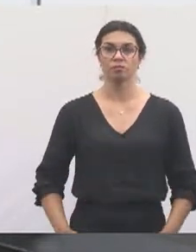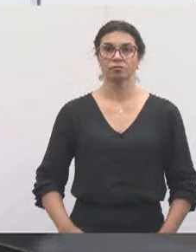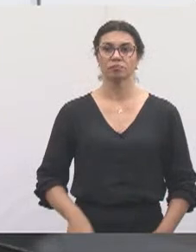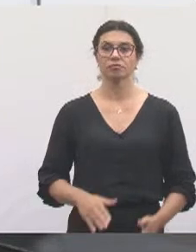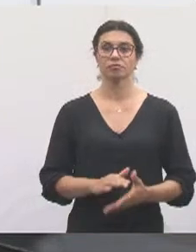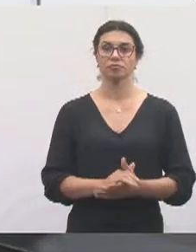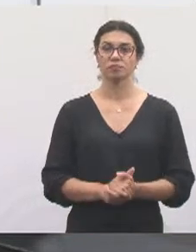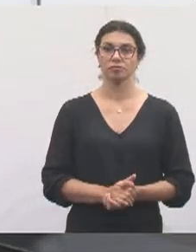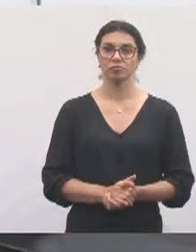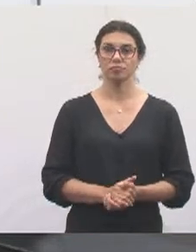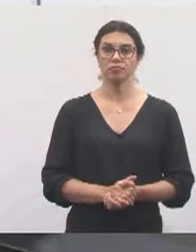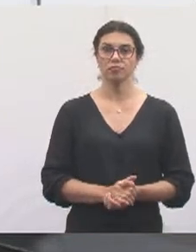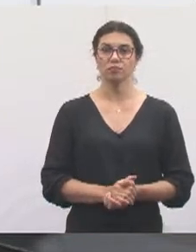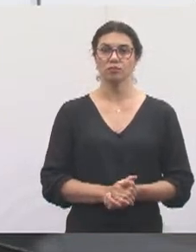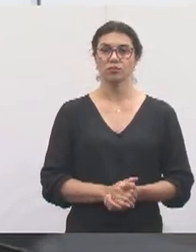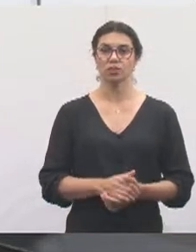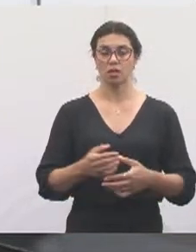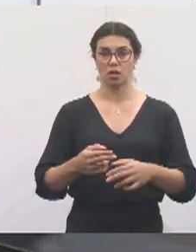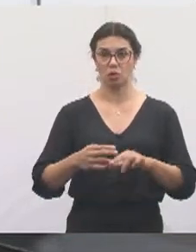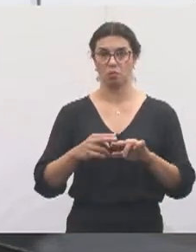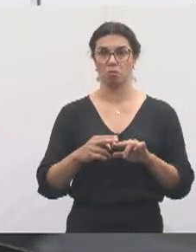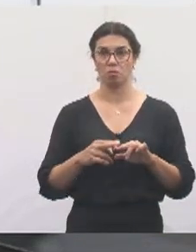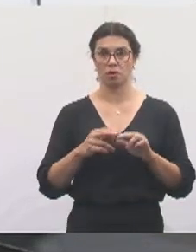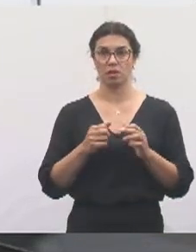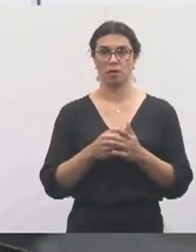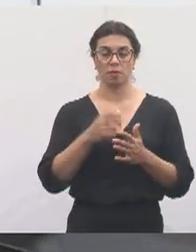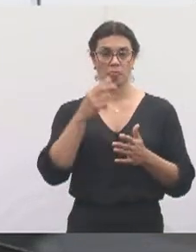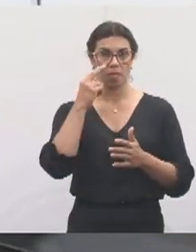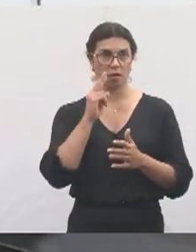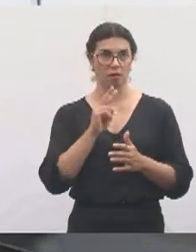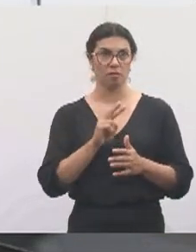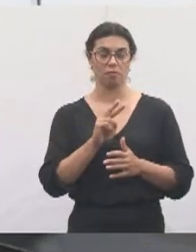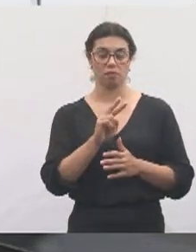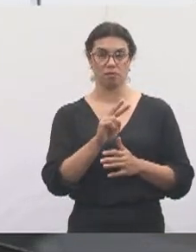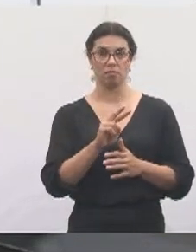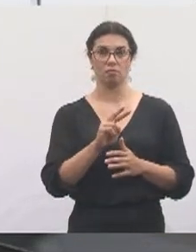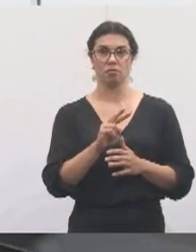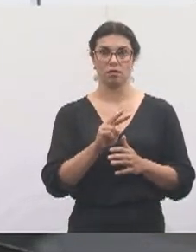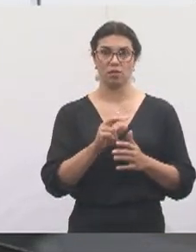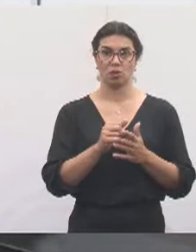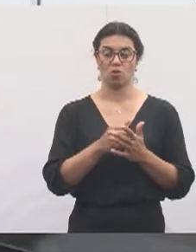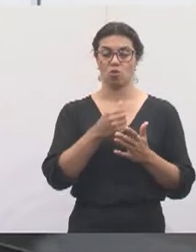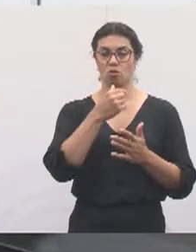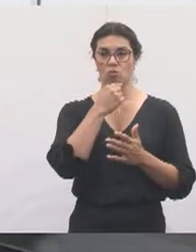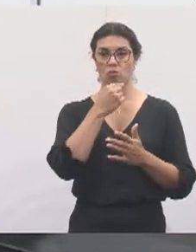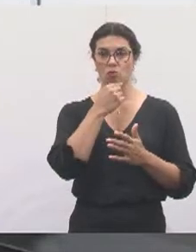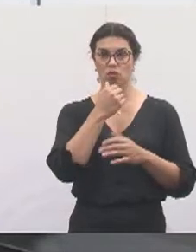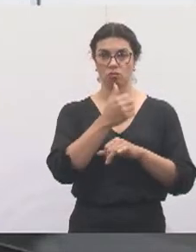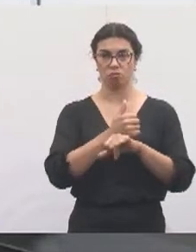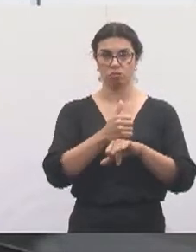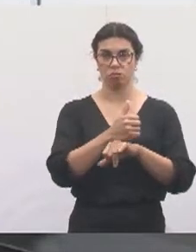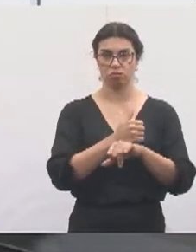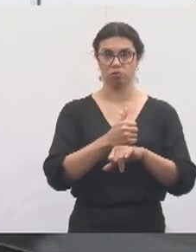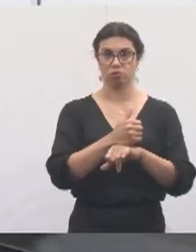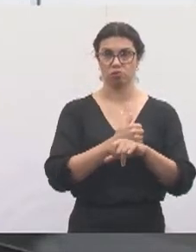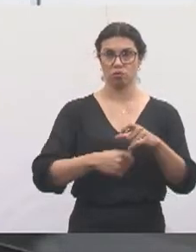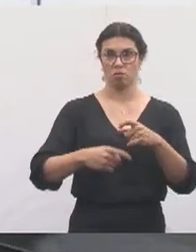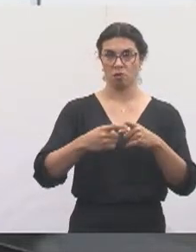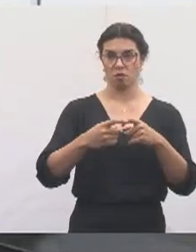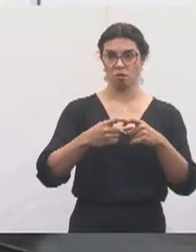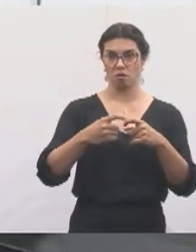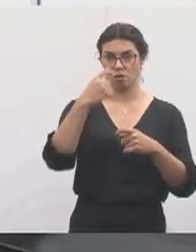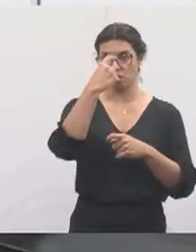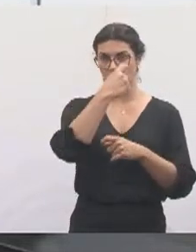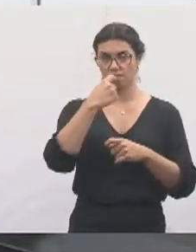será determinado pela Conduta do médico Oftalmológico a previsão para a